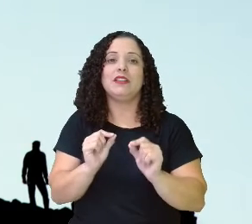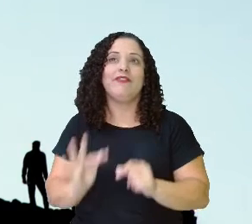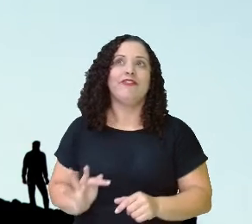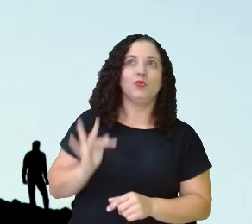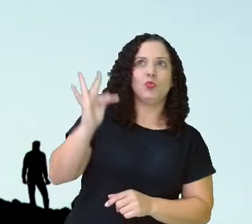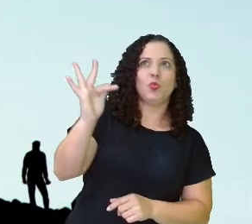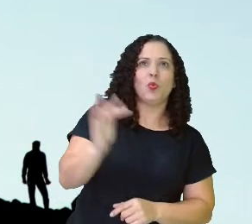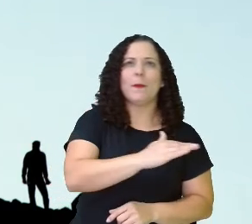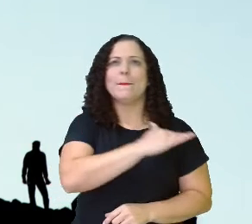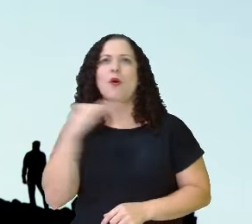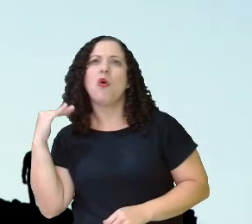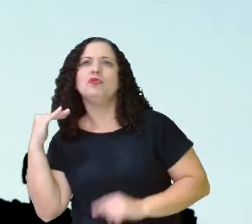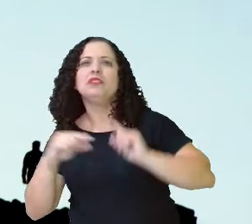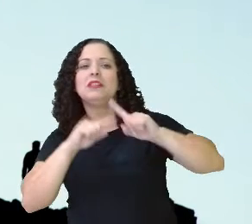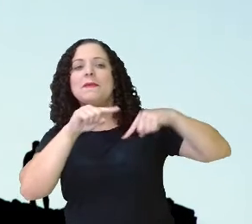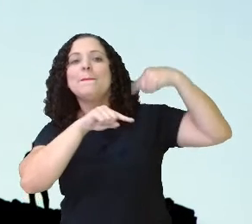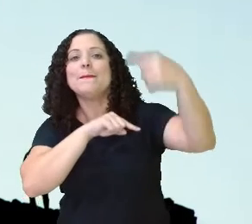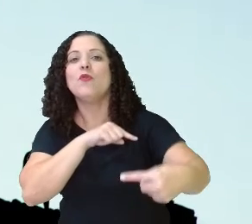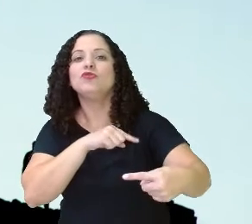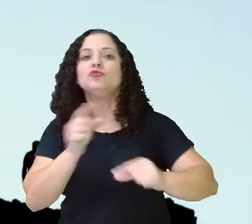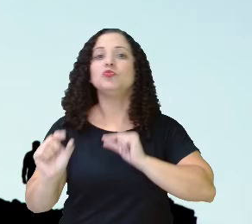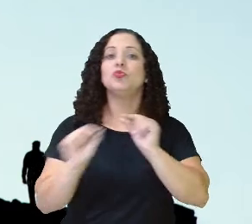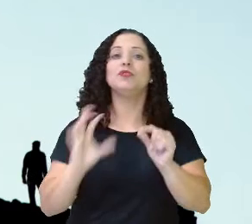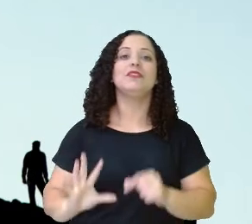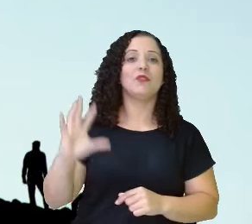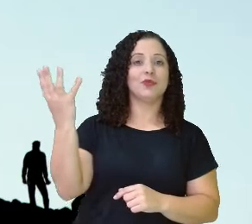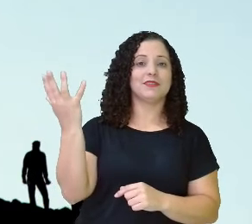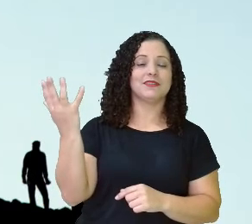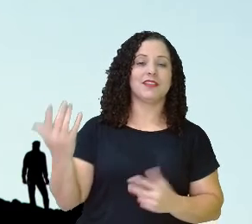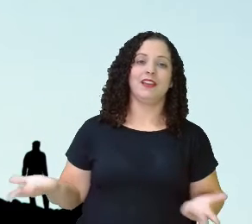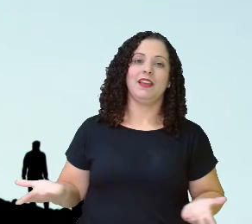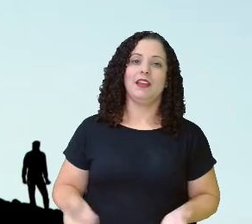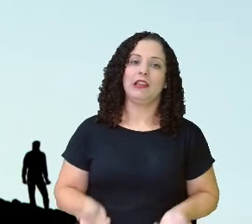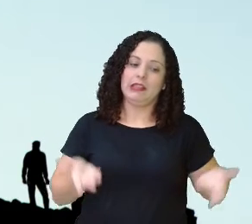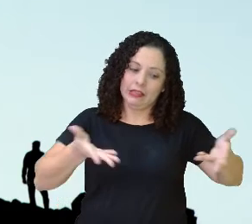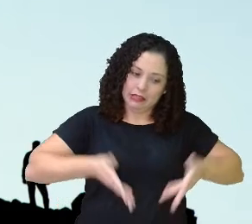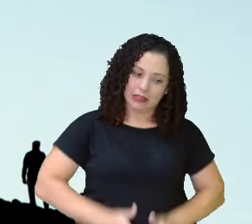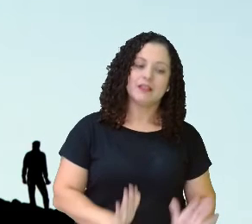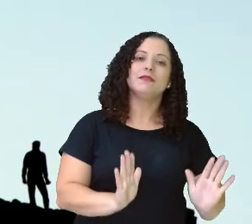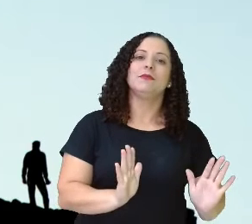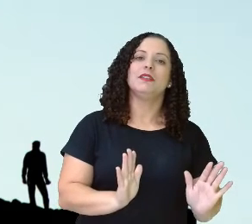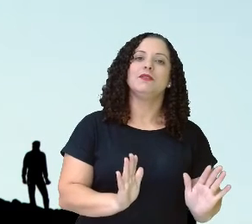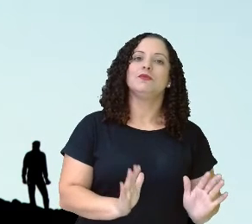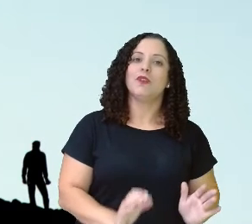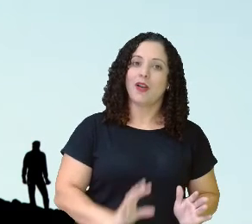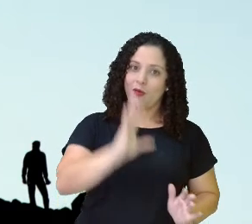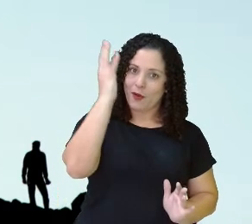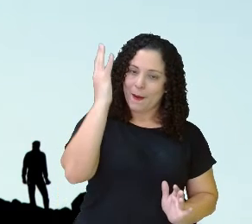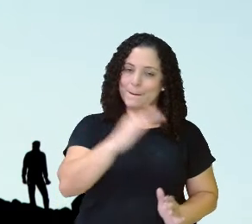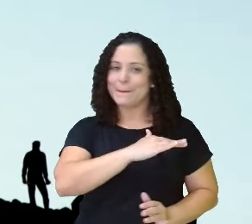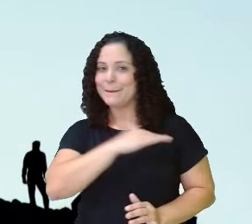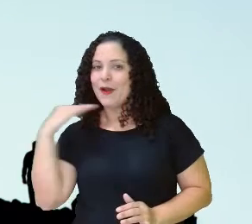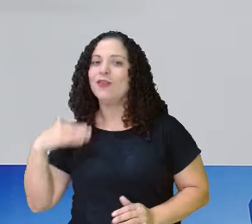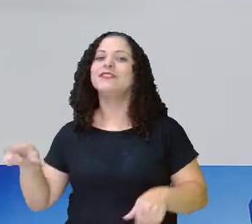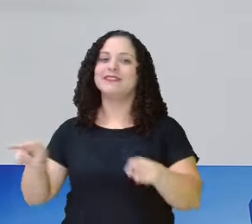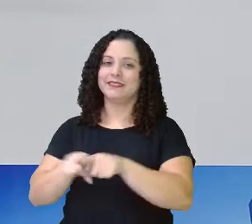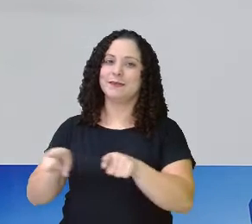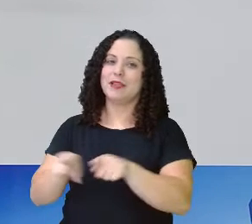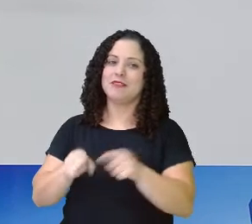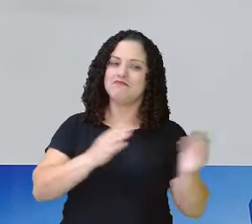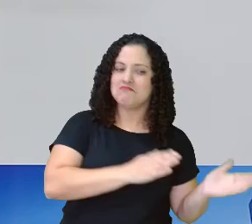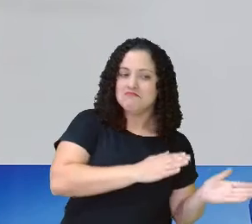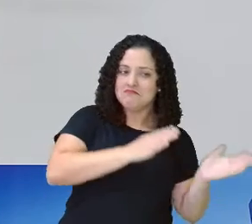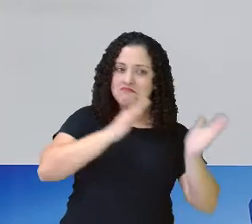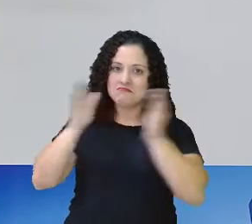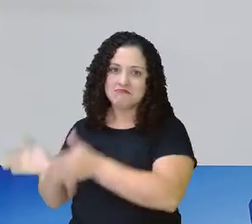a morte, se ela existe, se ela não existe. Mas assim como houve o nascimento, e é uma fase, a morte também faz parte desse ciclo